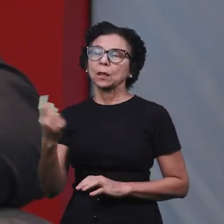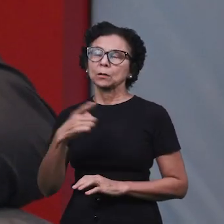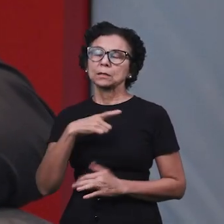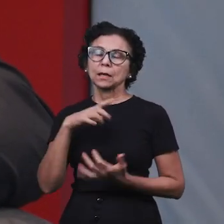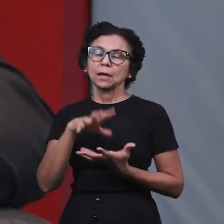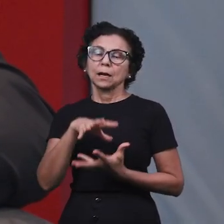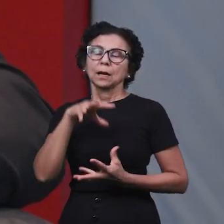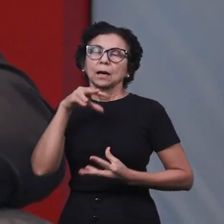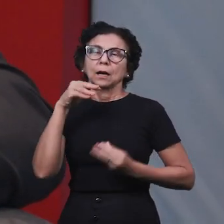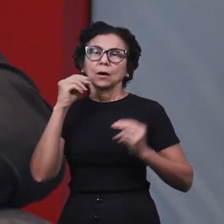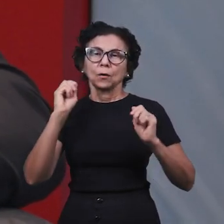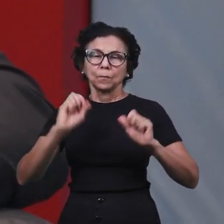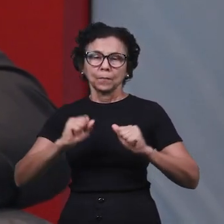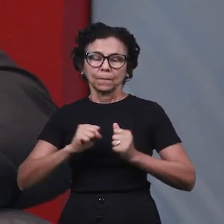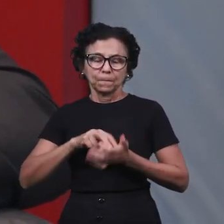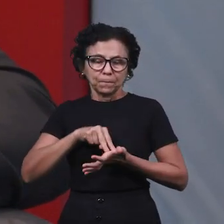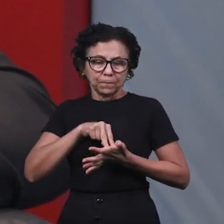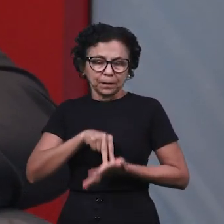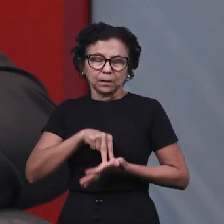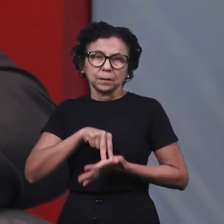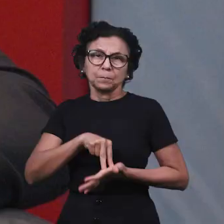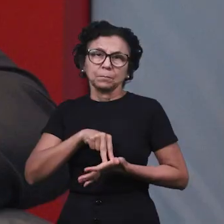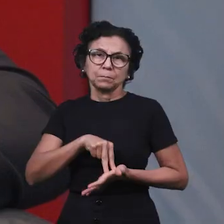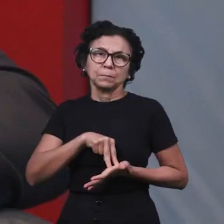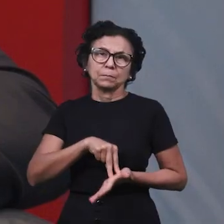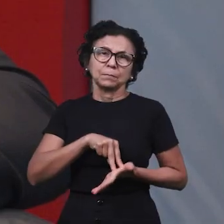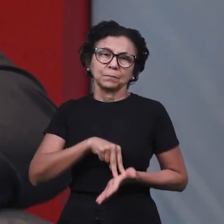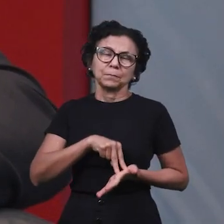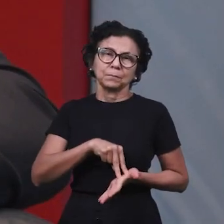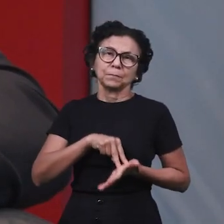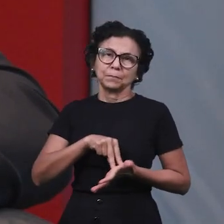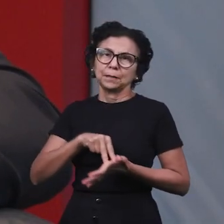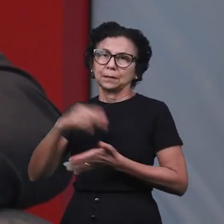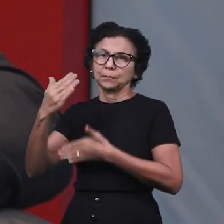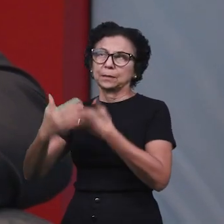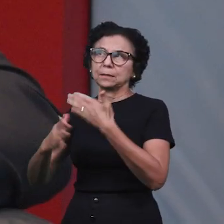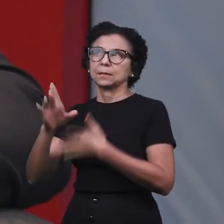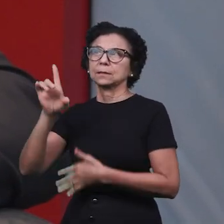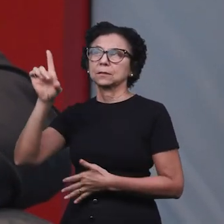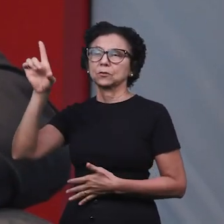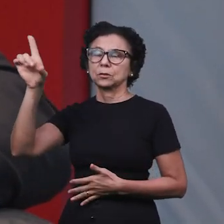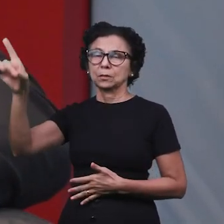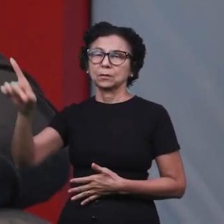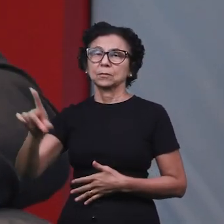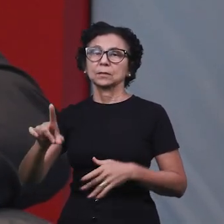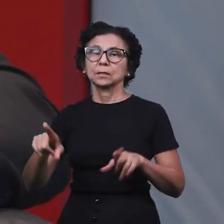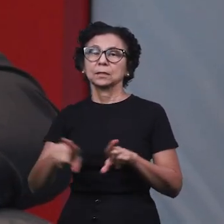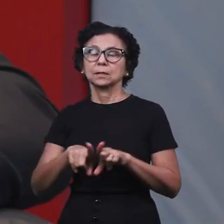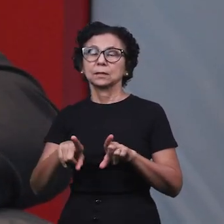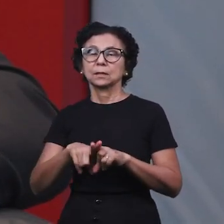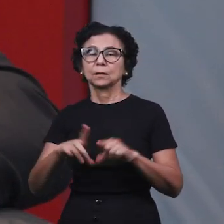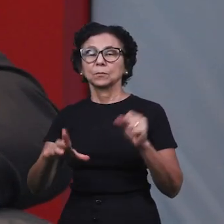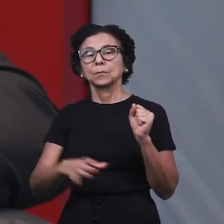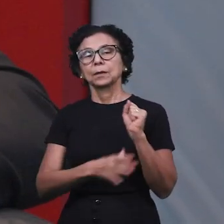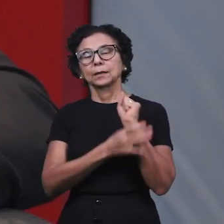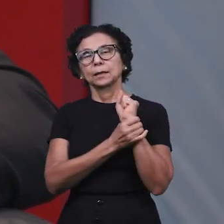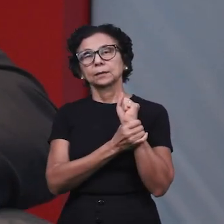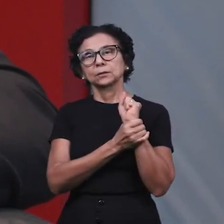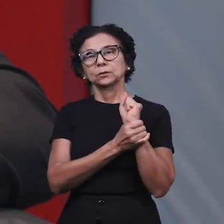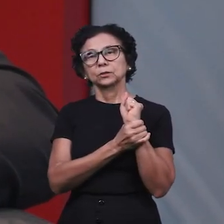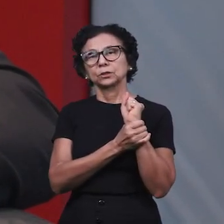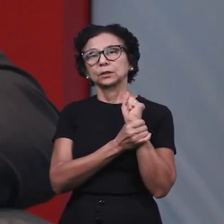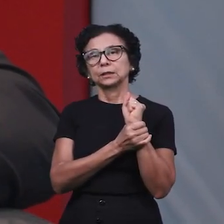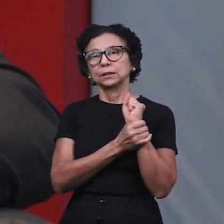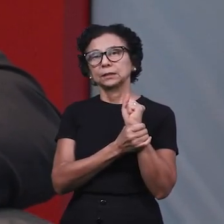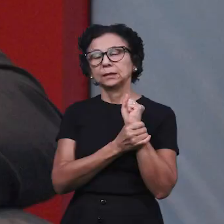nossa alma alimentada na terra, mas nós temos uma garantia em Jesus